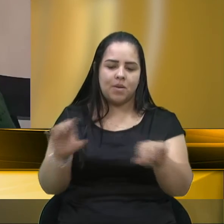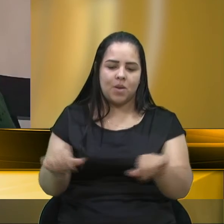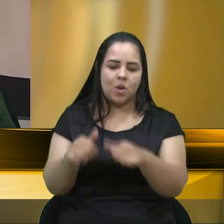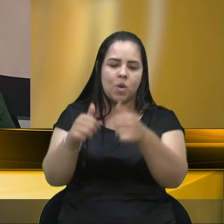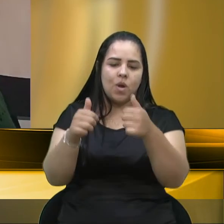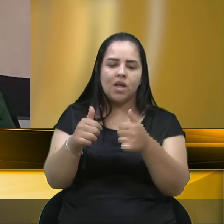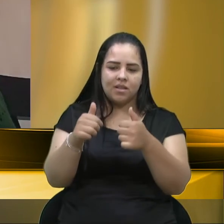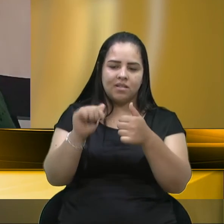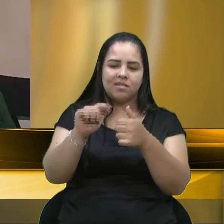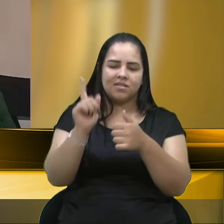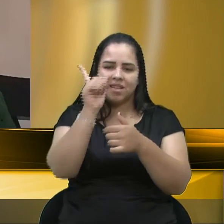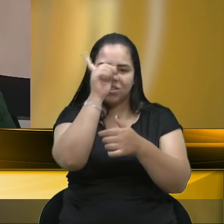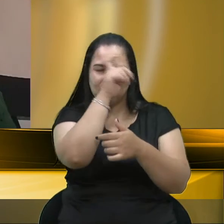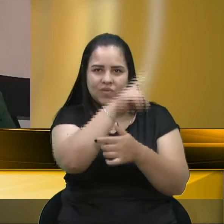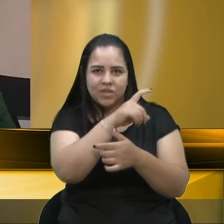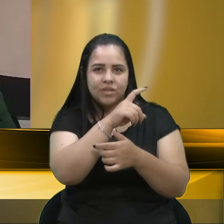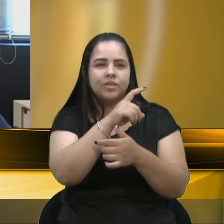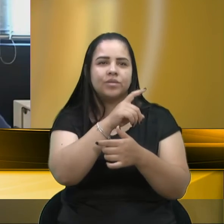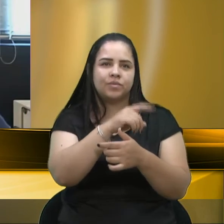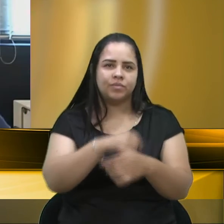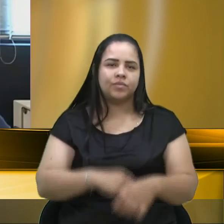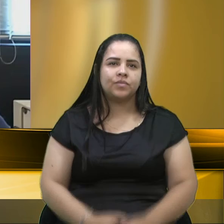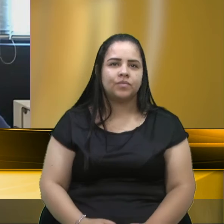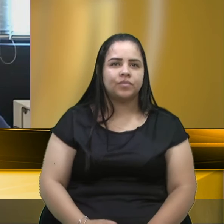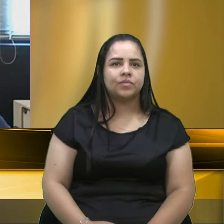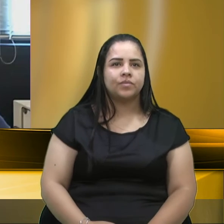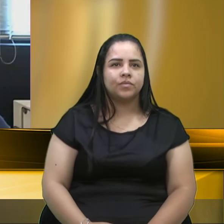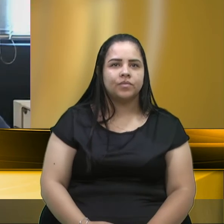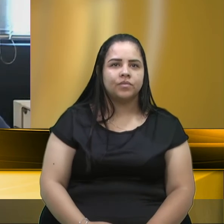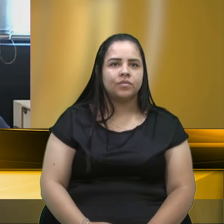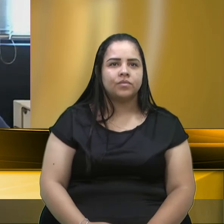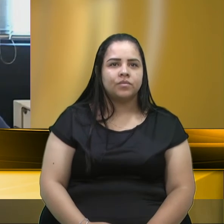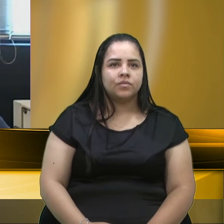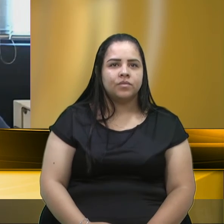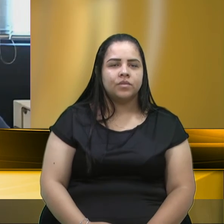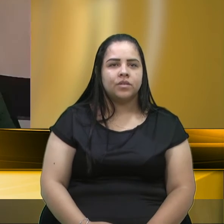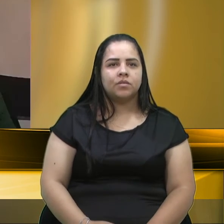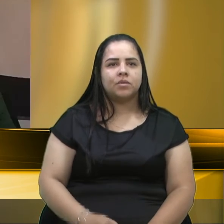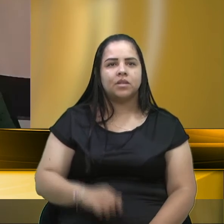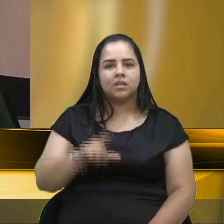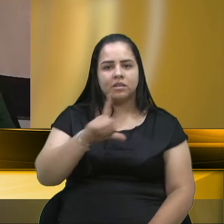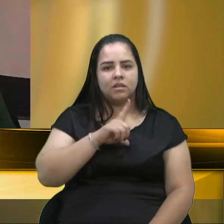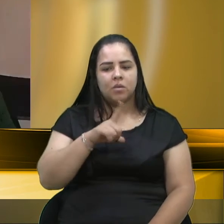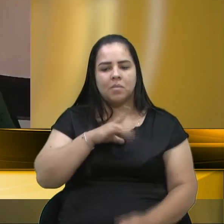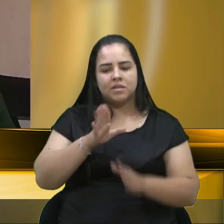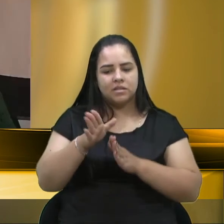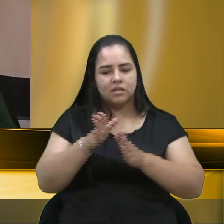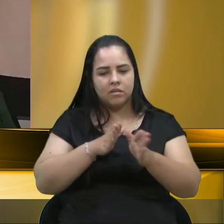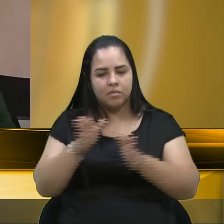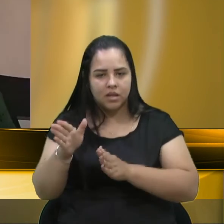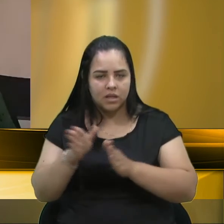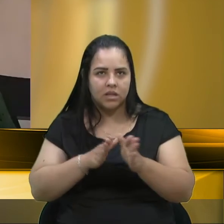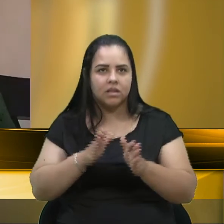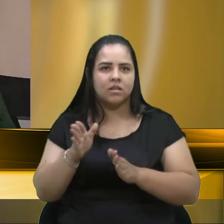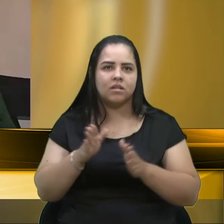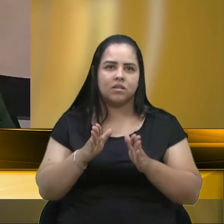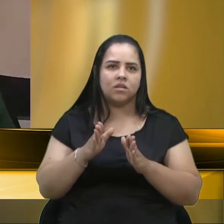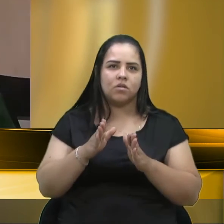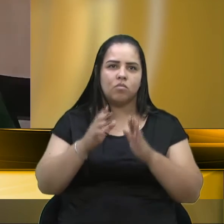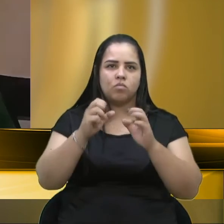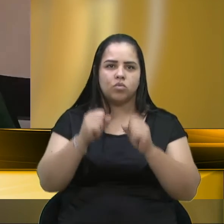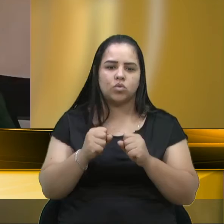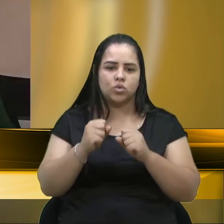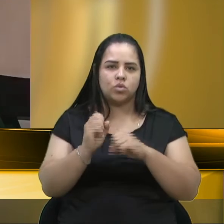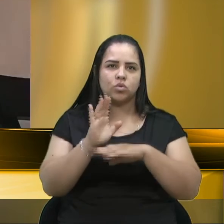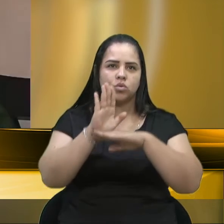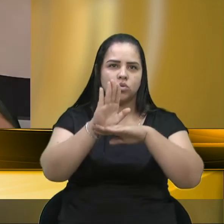dessas dificuldades para que a gente tenha, né, vereadora, uma acessibilidade que contemple a todos, né?